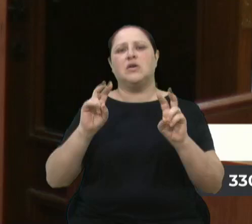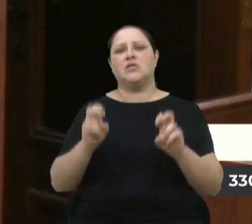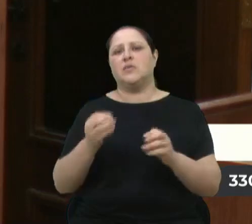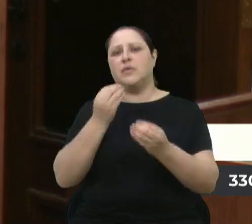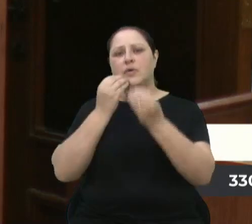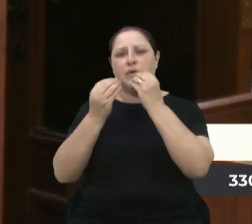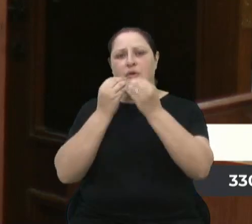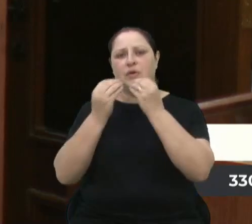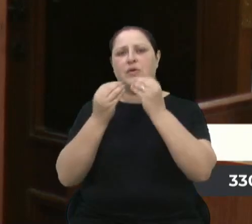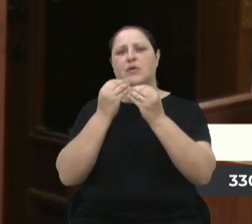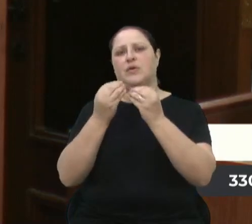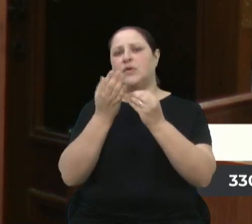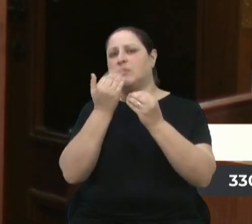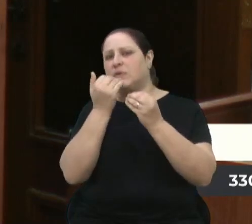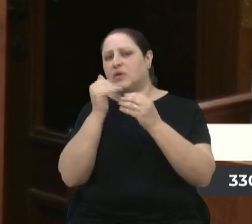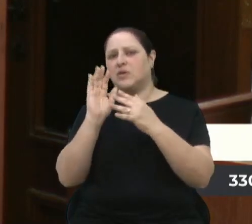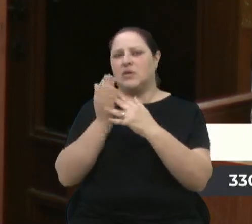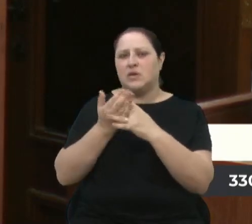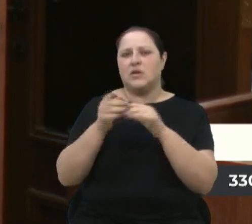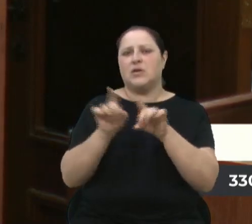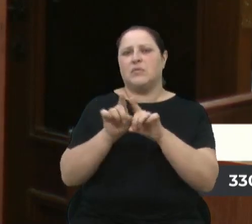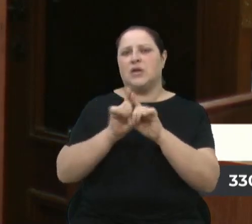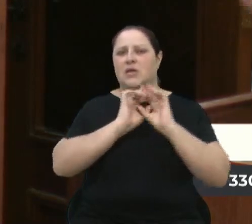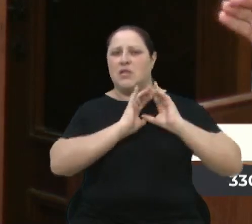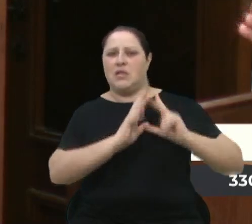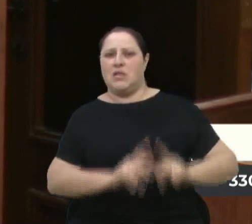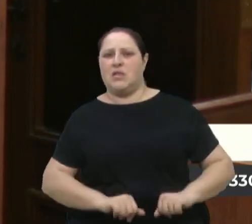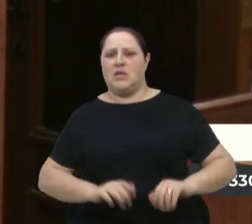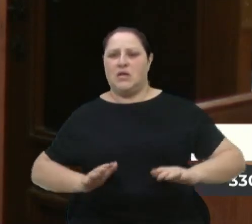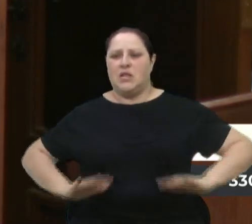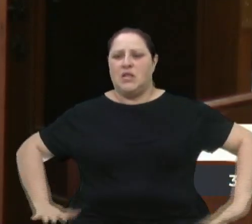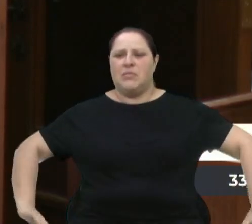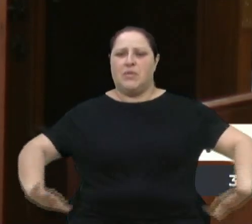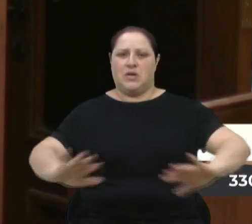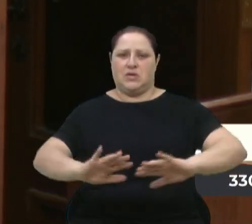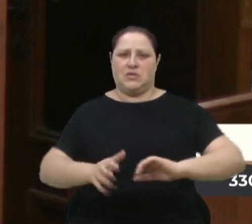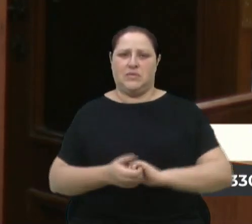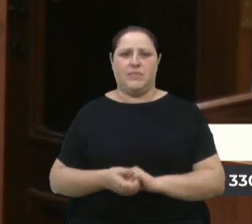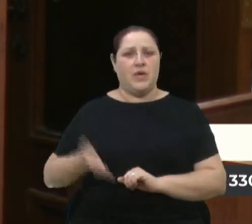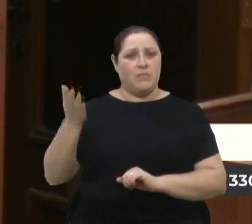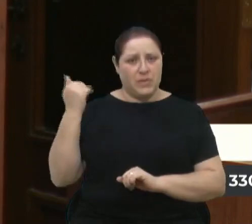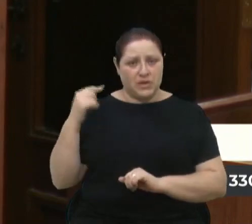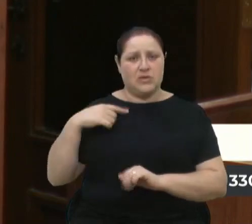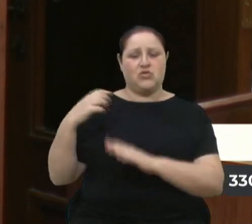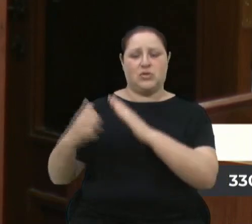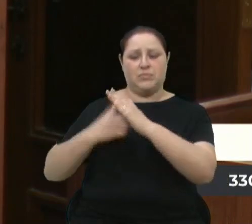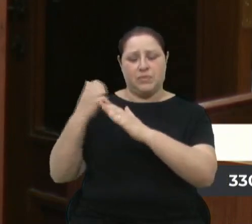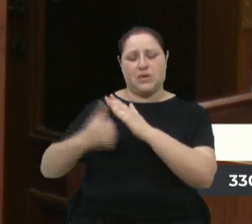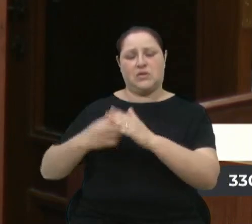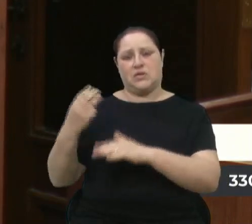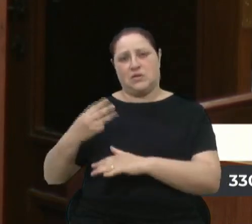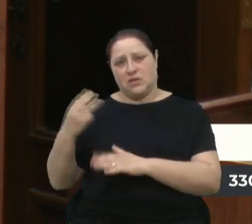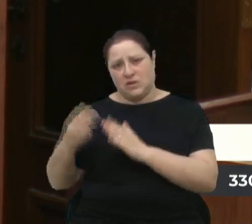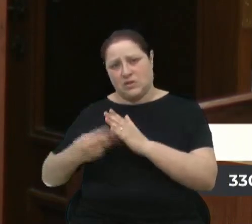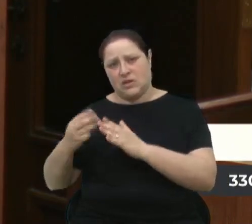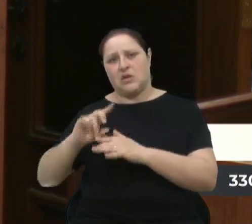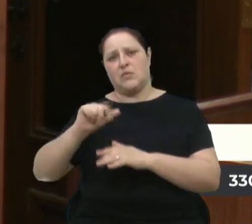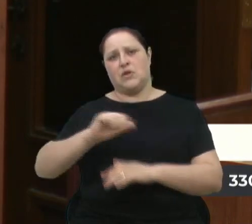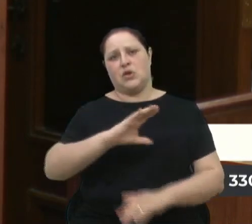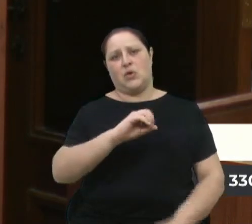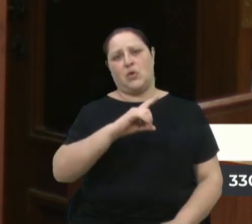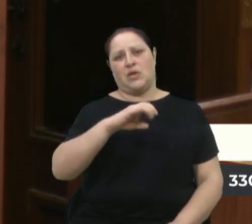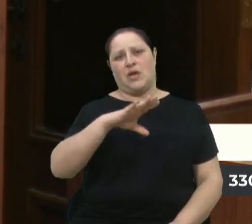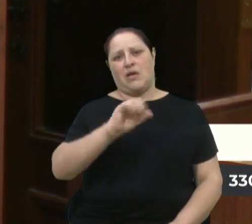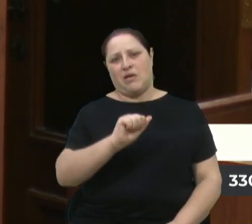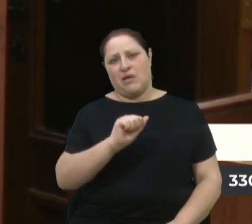e da higienização. Nós tínhamos, historicamente, empresas terceirizadas, todos os anos problema, a Codeca entrou, eu fui um que